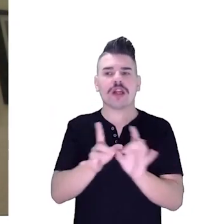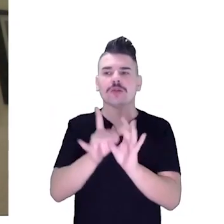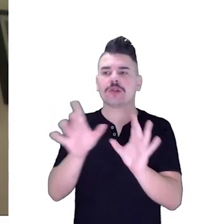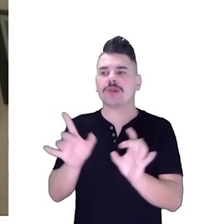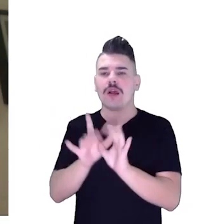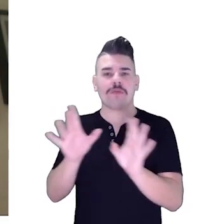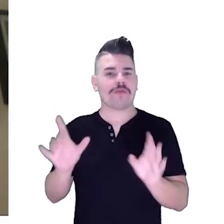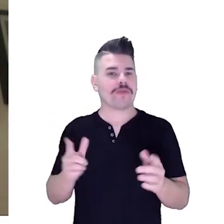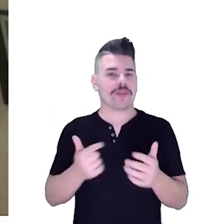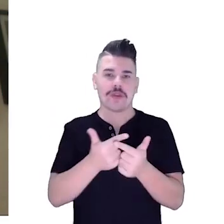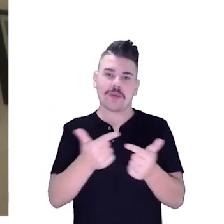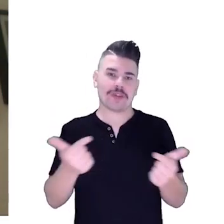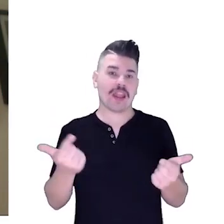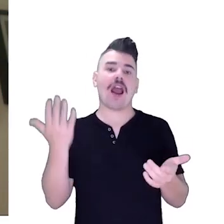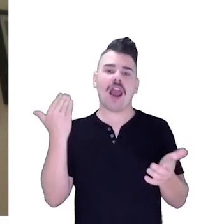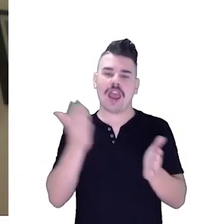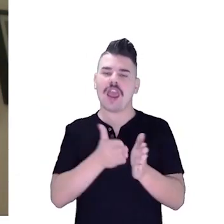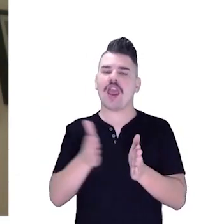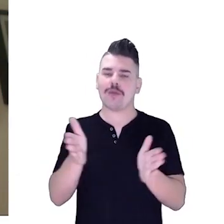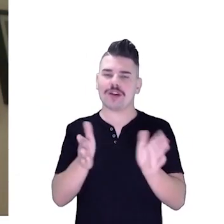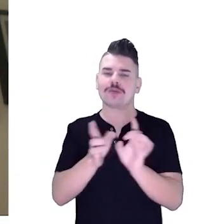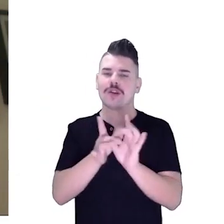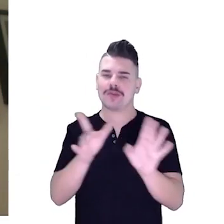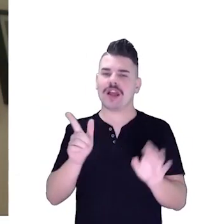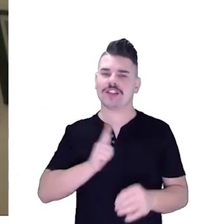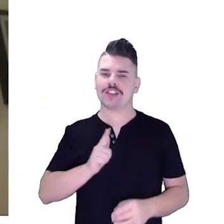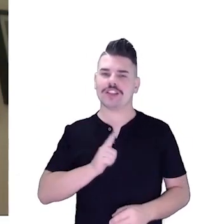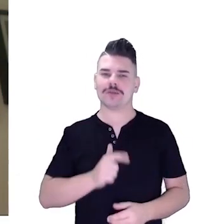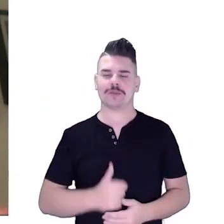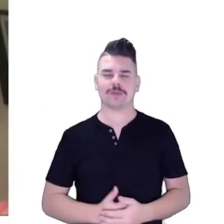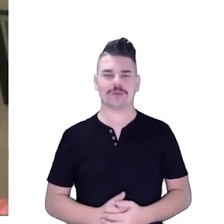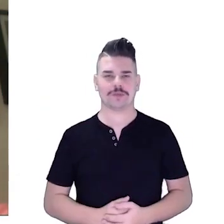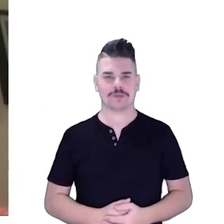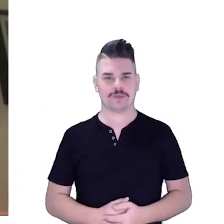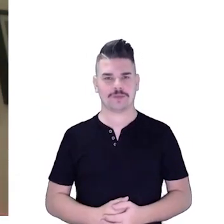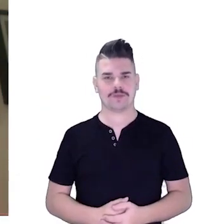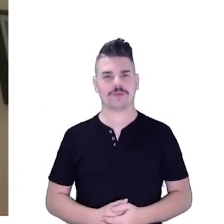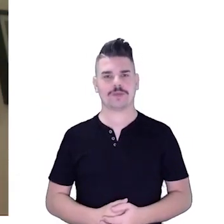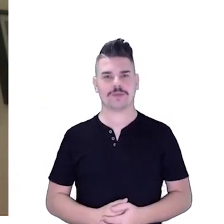disponibilidade para como naquela época elas tinham.